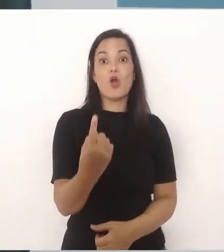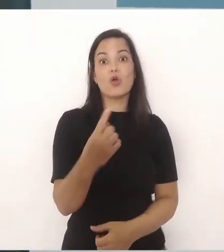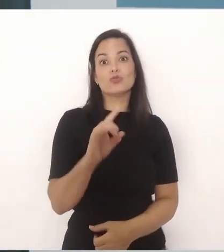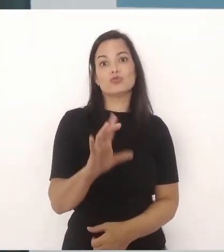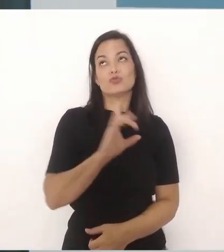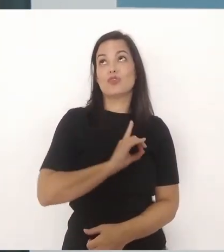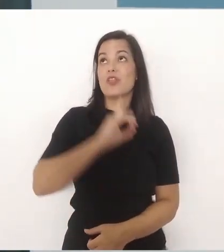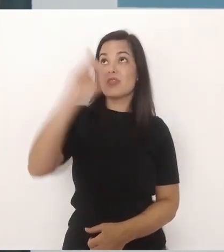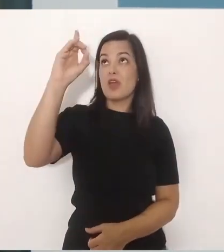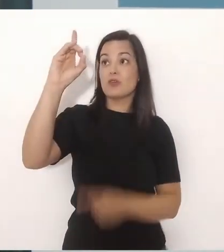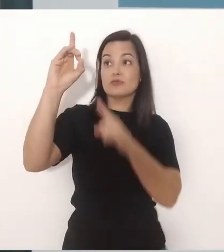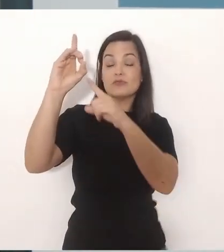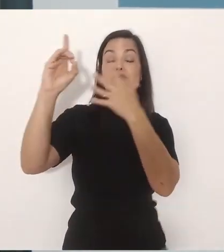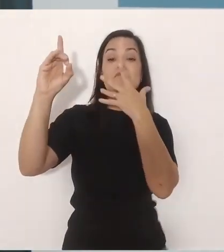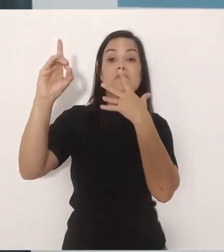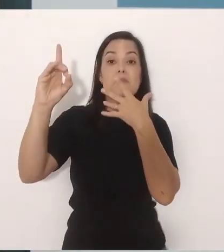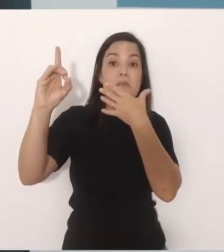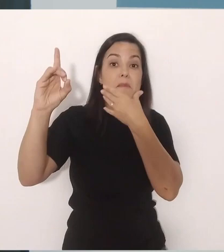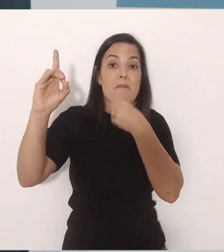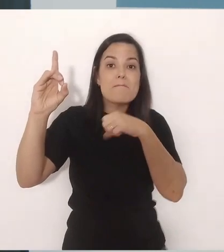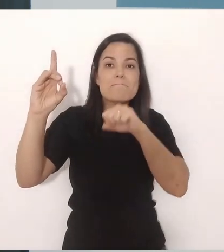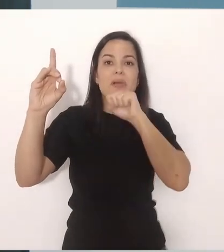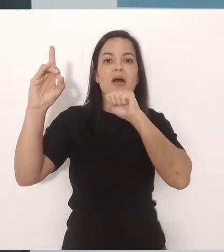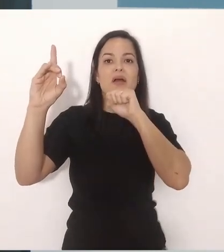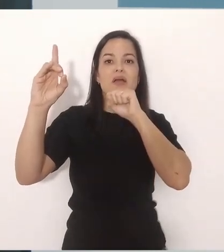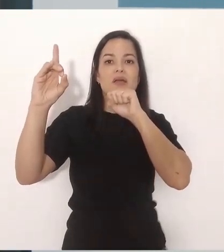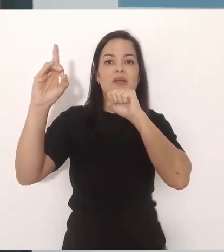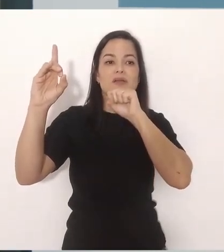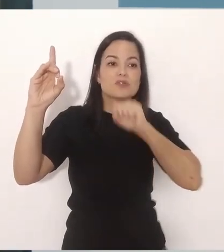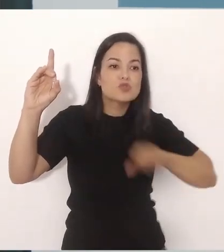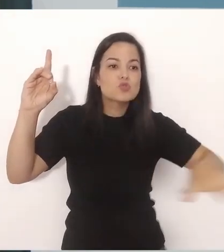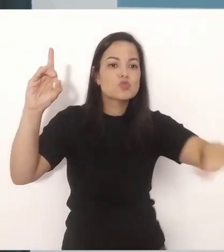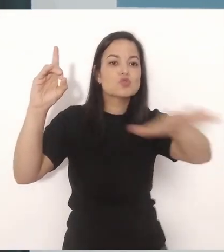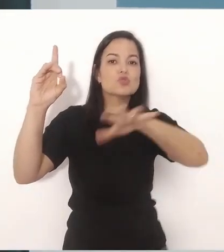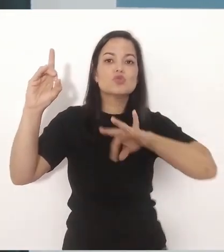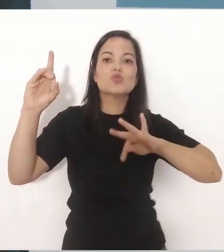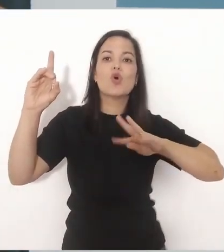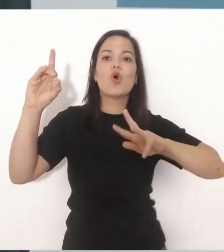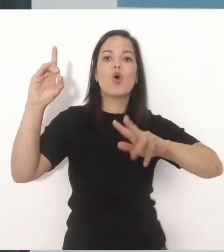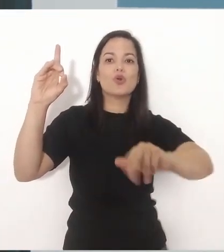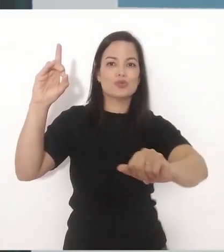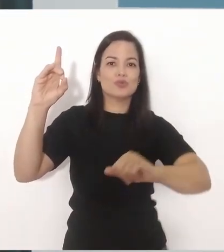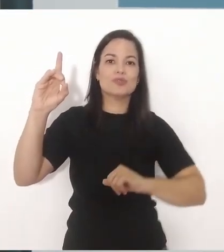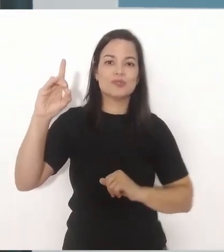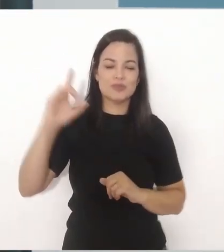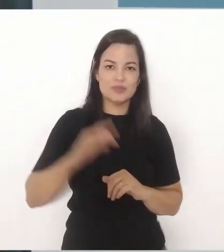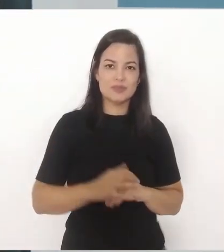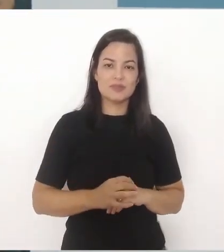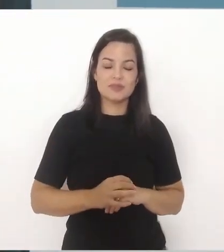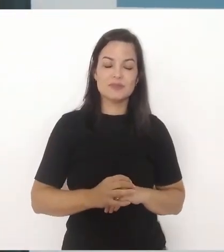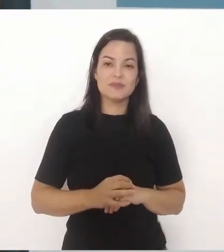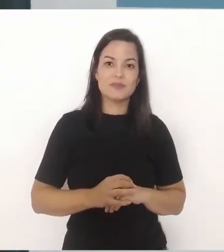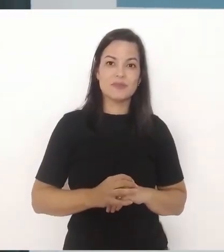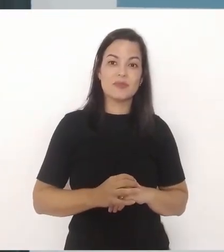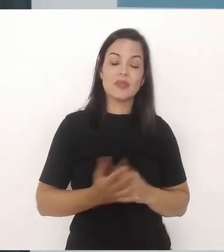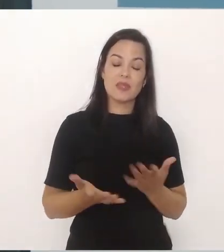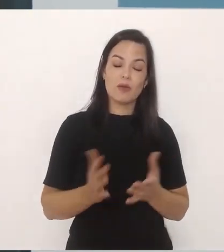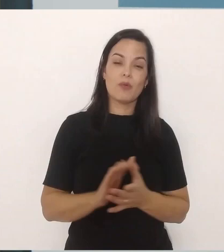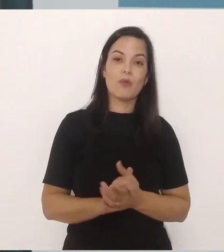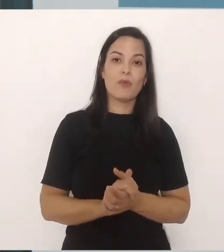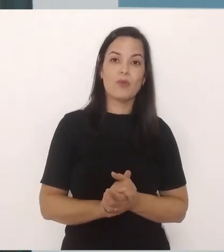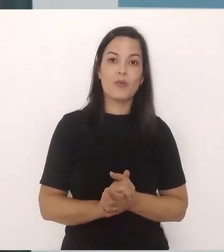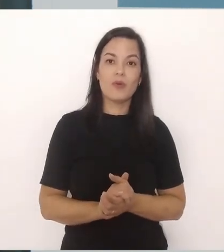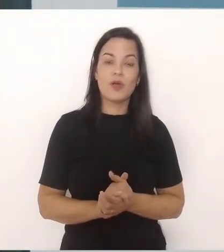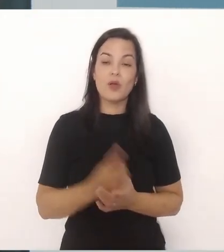de todos. Veja como Paulo foi trinitário aqui, não é? Entre os vários, um isso, um aquilo, ele falou um Cristo, um